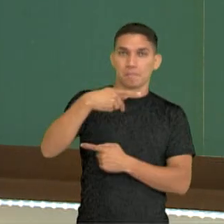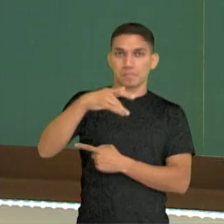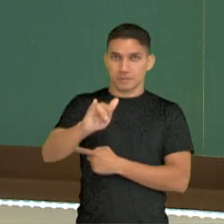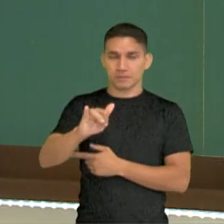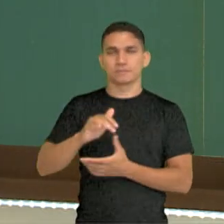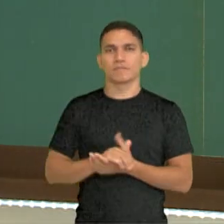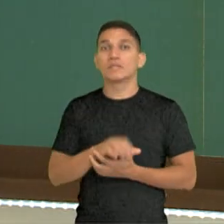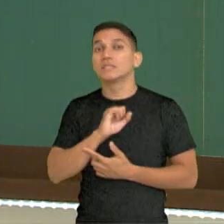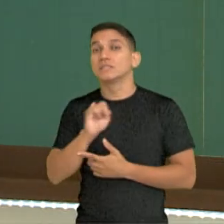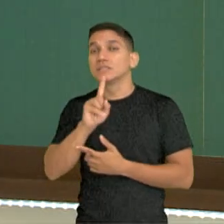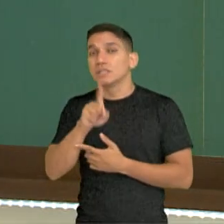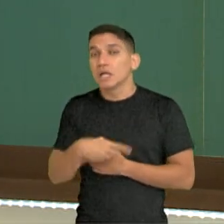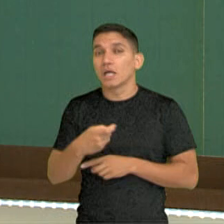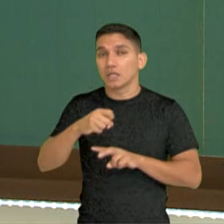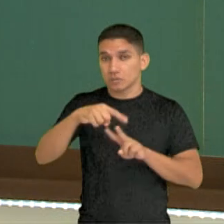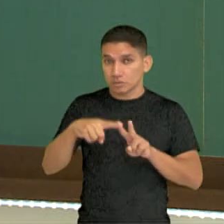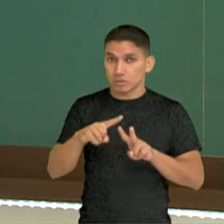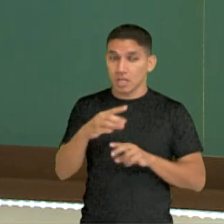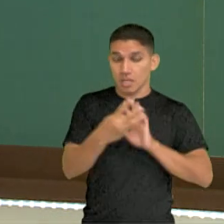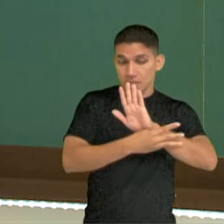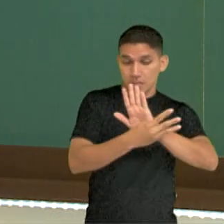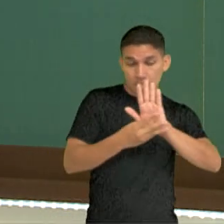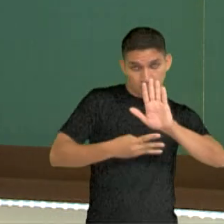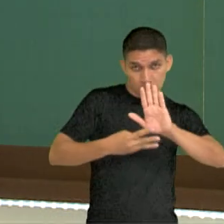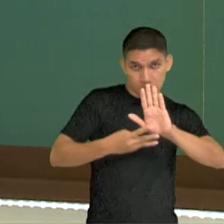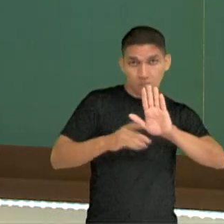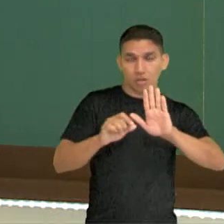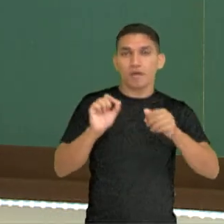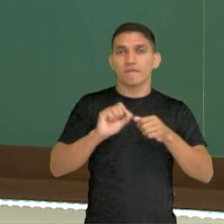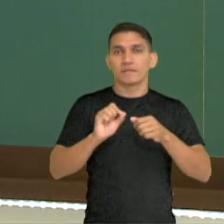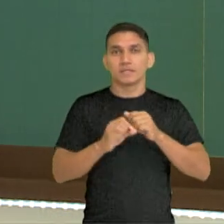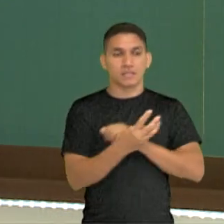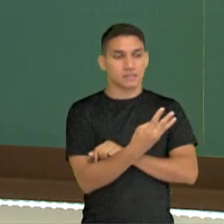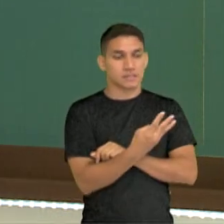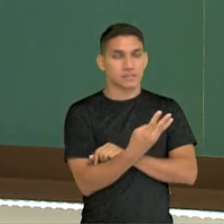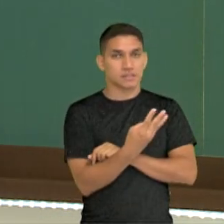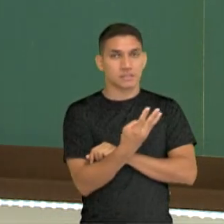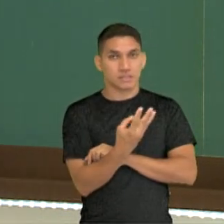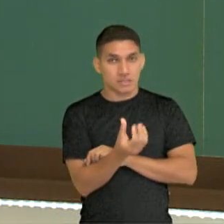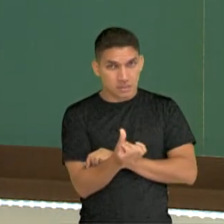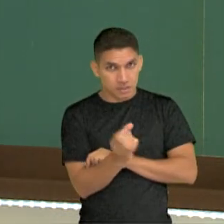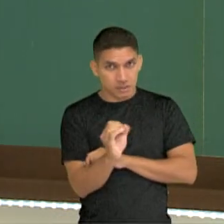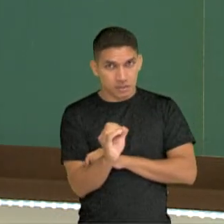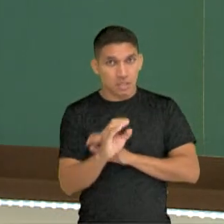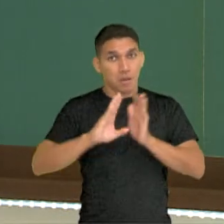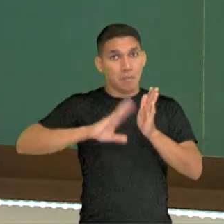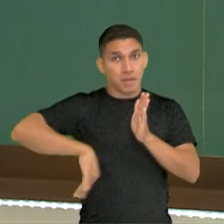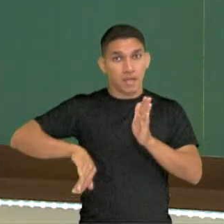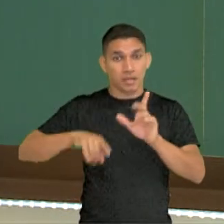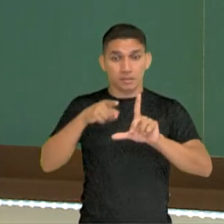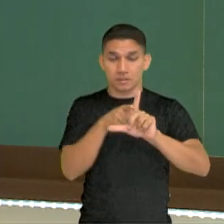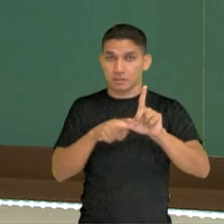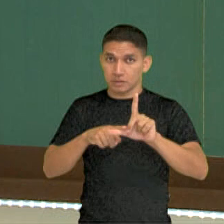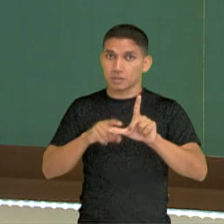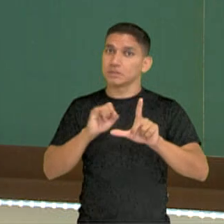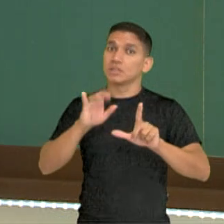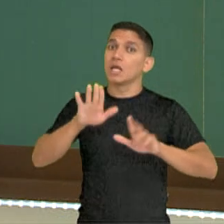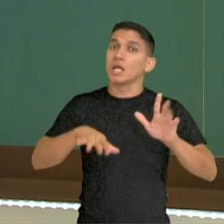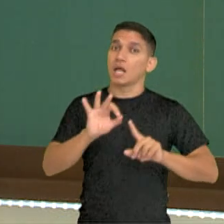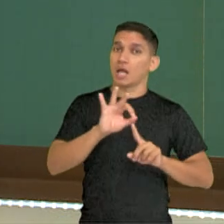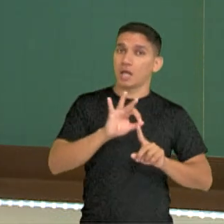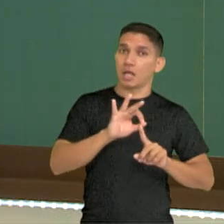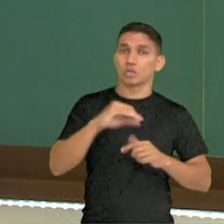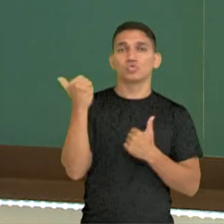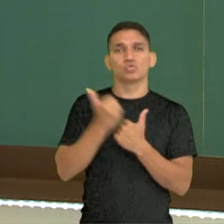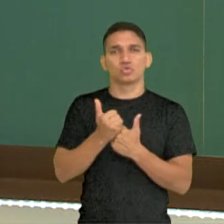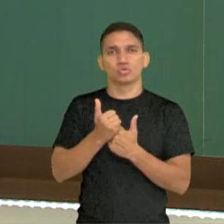o ângulo estiver no terceiro quadrante, nós vamos fazer 360 menos o ângulo. Se estiver em graus, se estiver em radianos, substitui